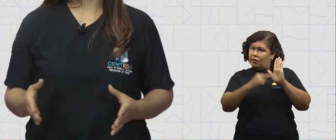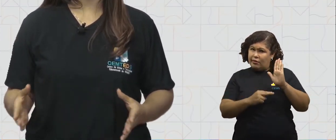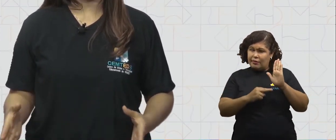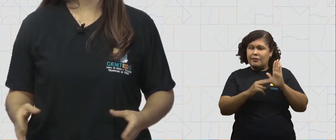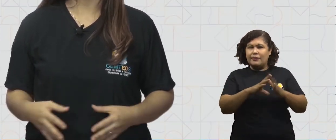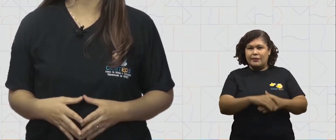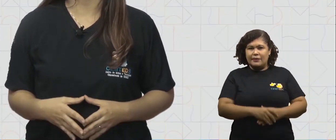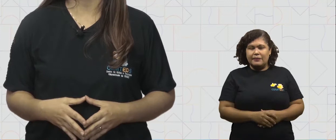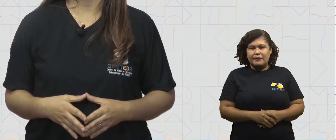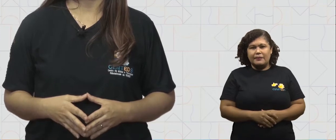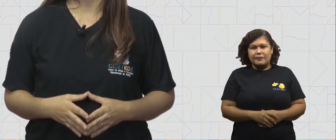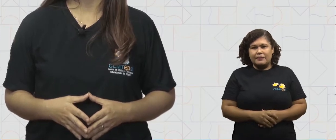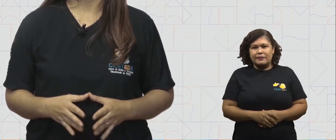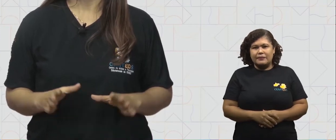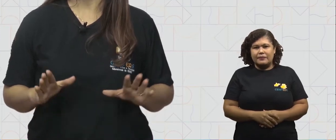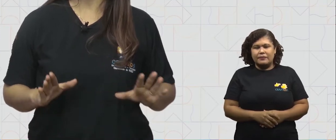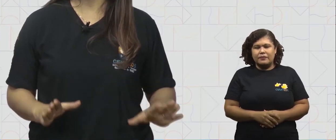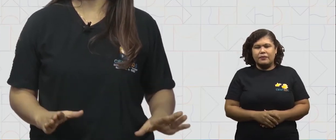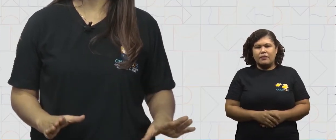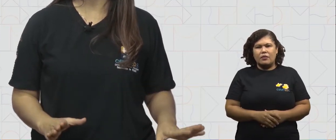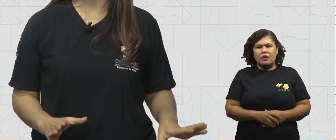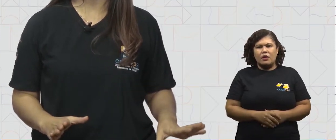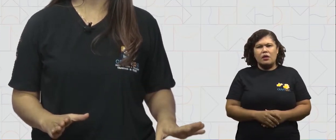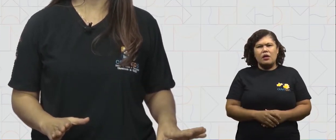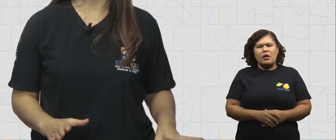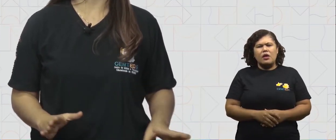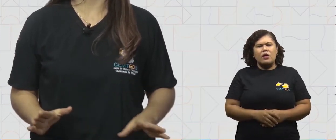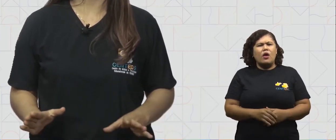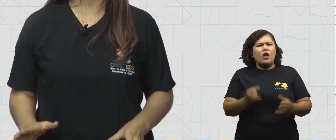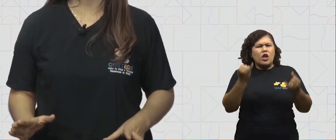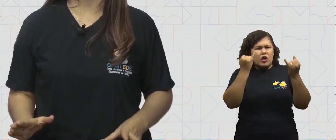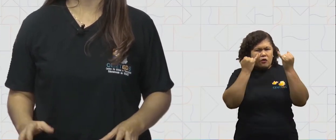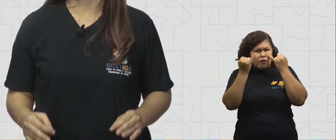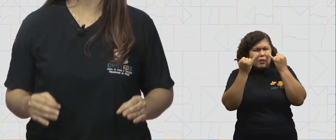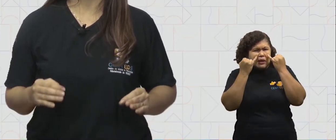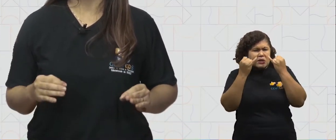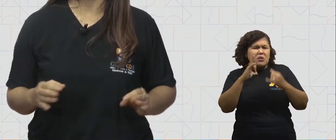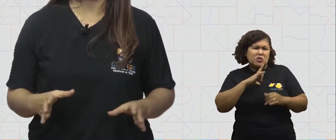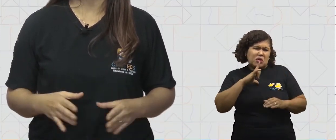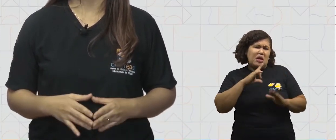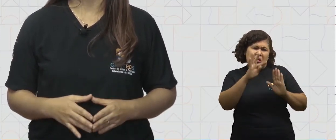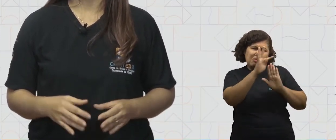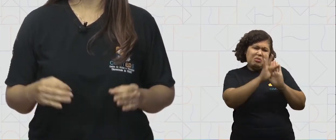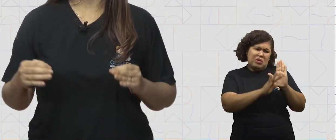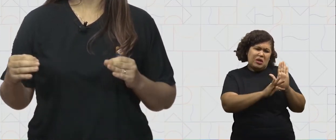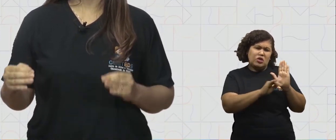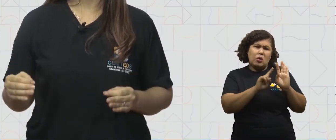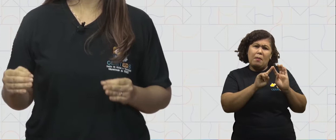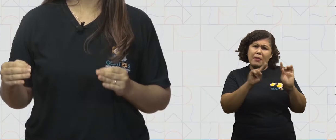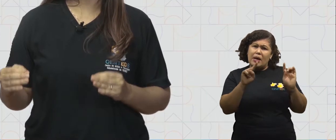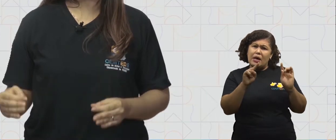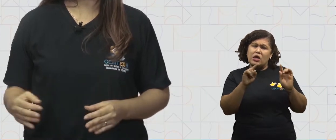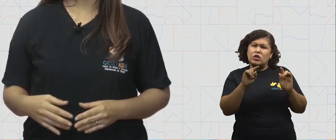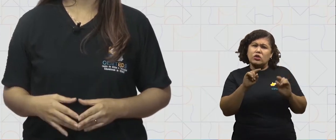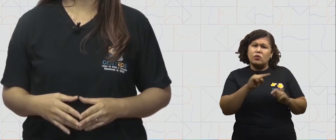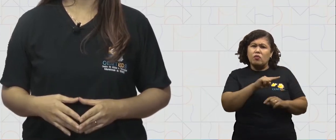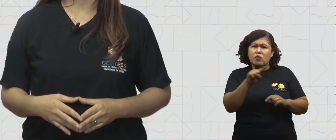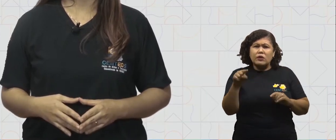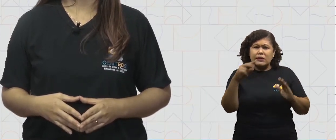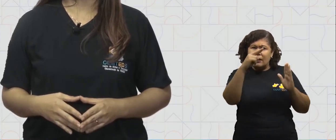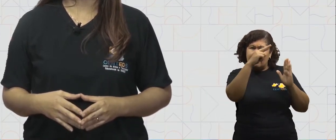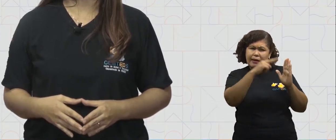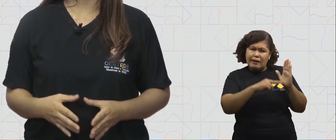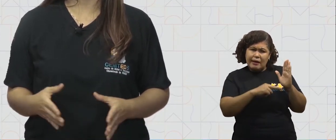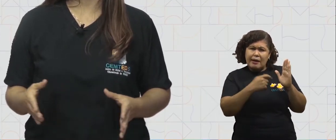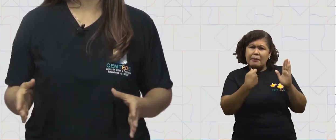dispensados na hora de você ler. As informações estão lá, visíveis. Porém, a leitura sempre deve